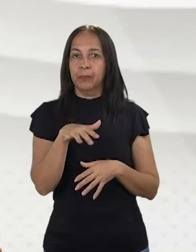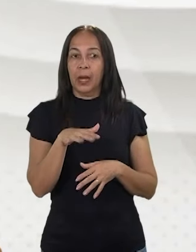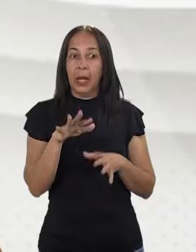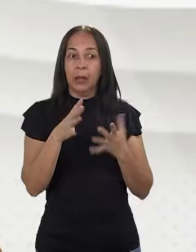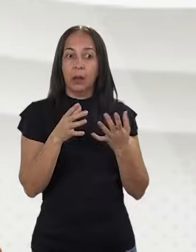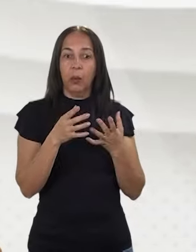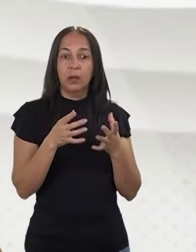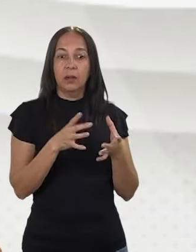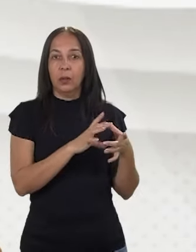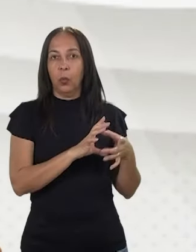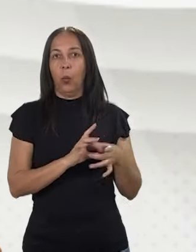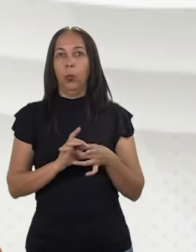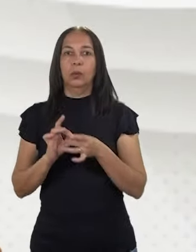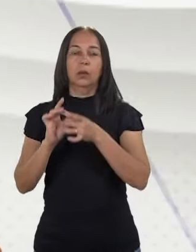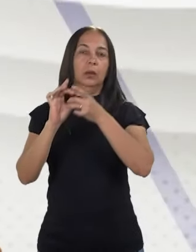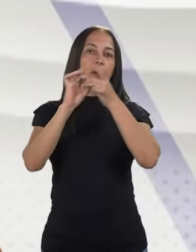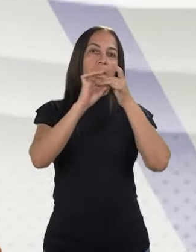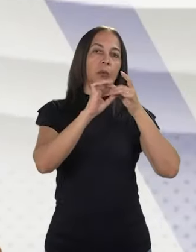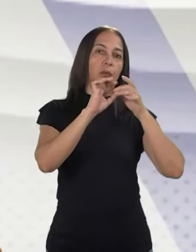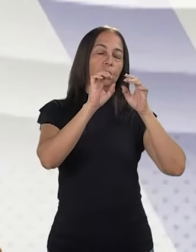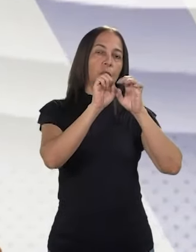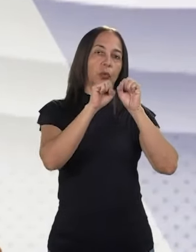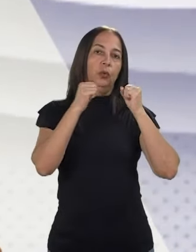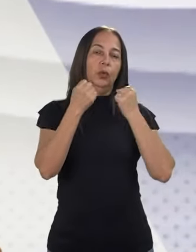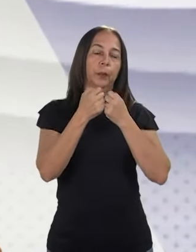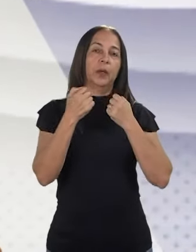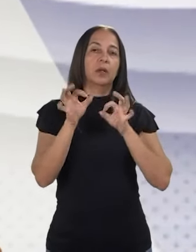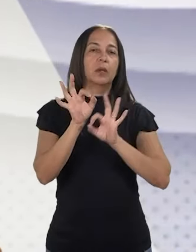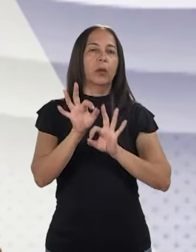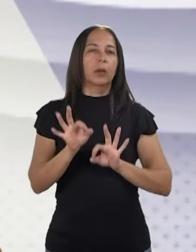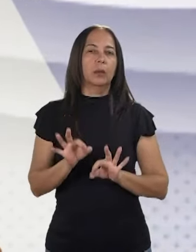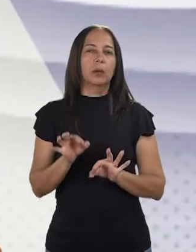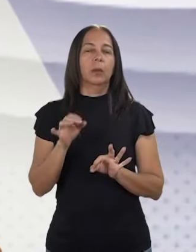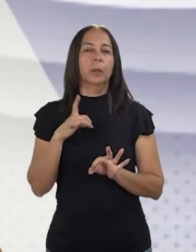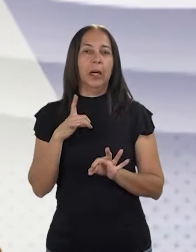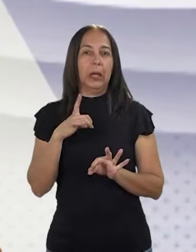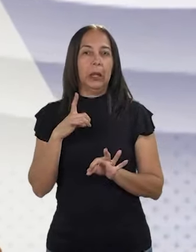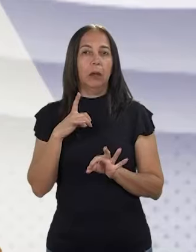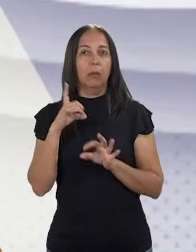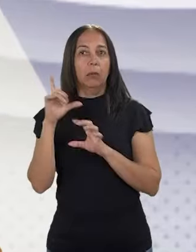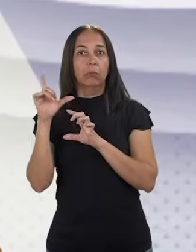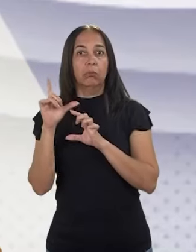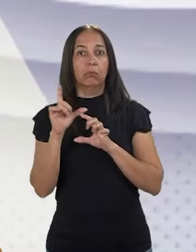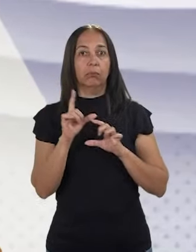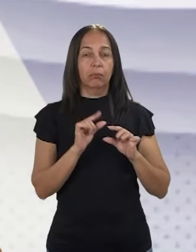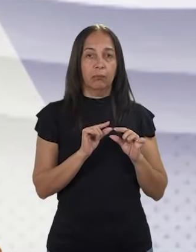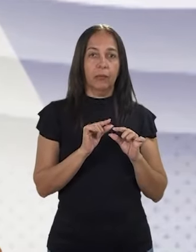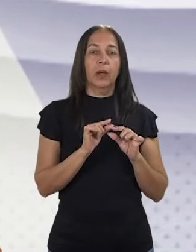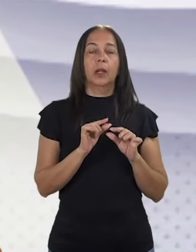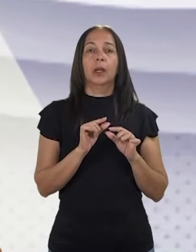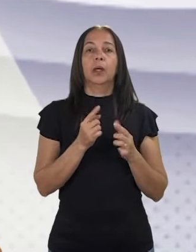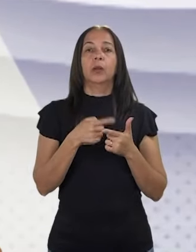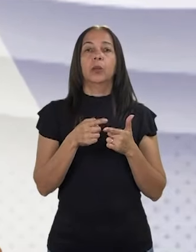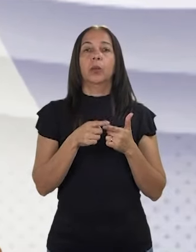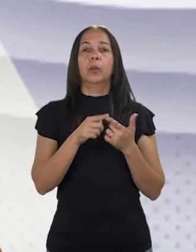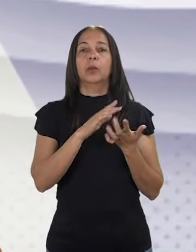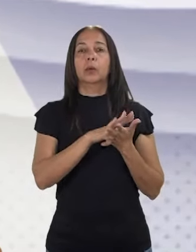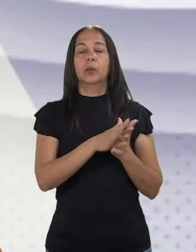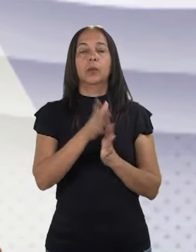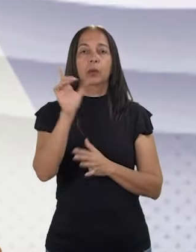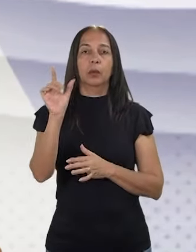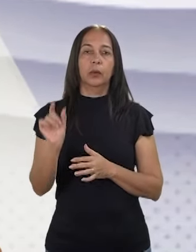então eu acredito que essa moldura dentro da sociedade precisa ser estabelecida para que a gente tenha assim uma mitigação eh